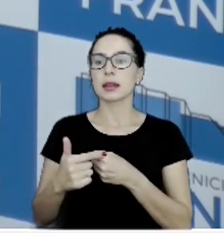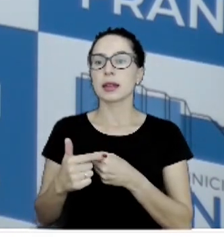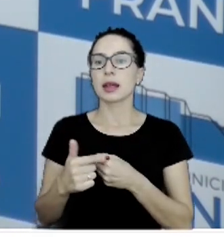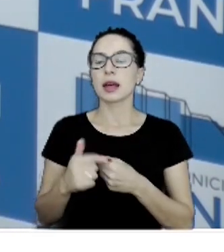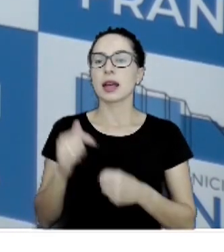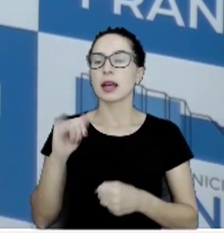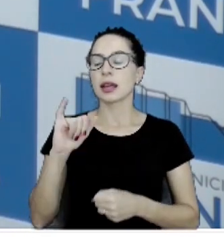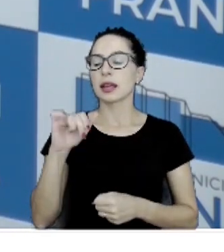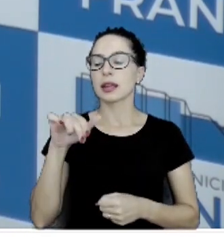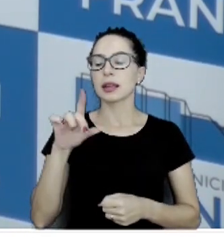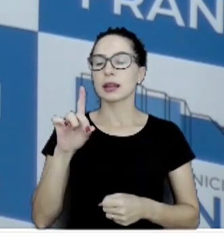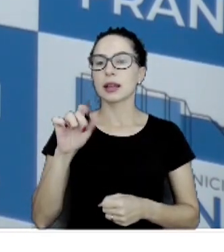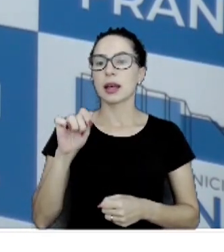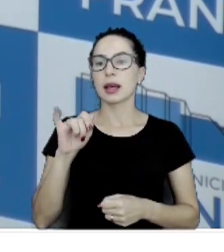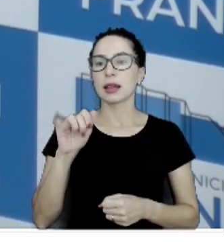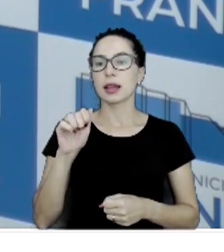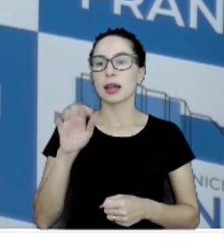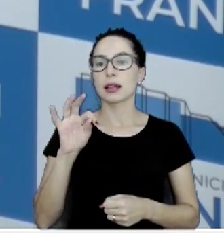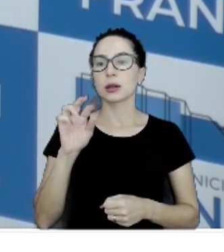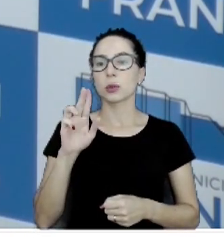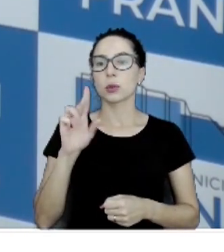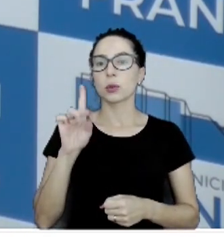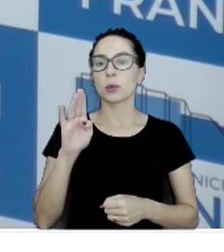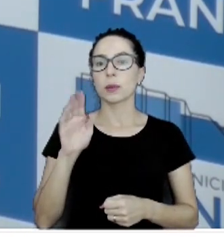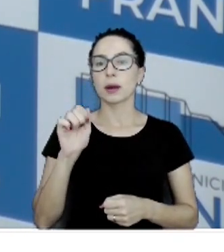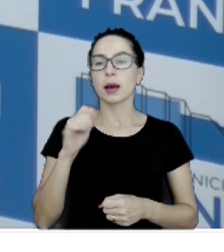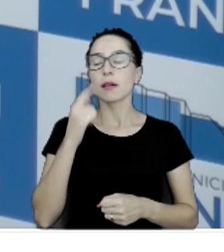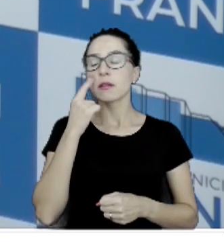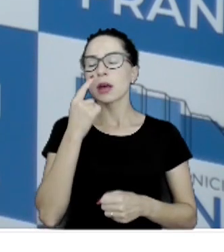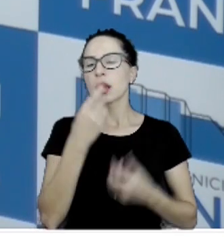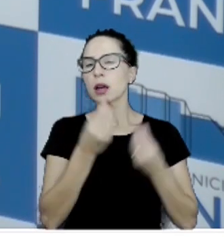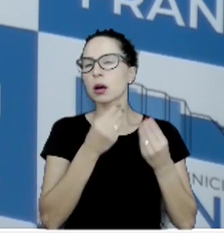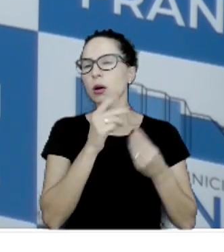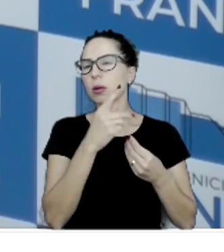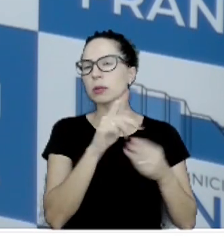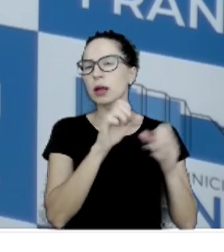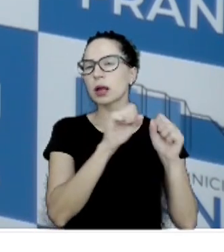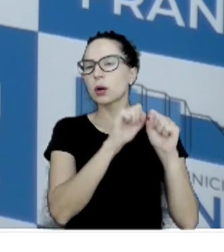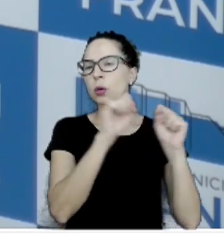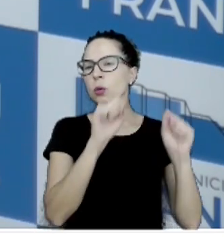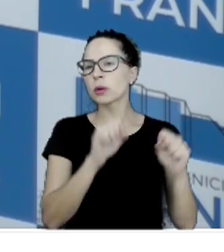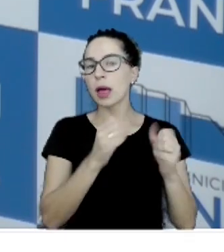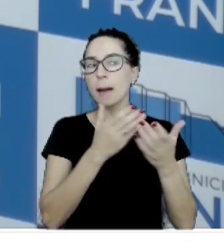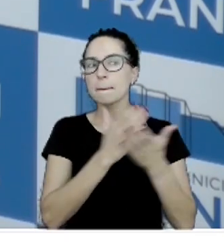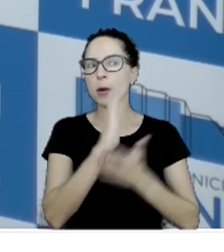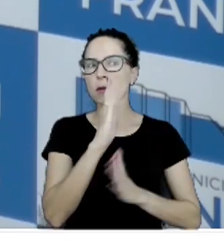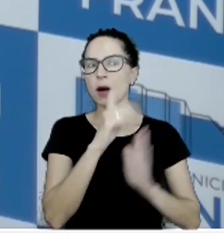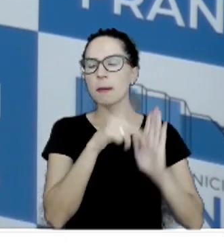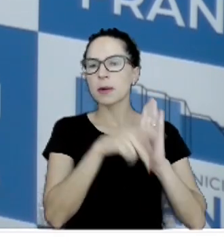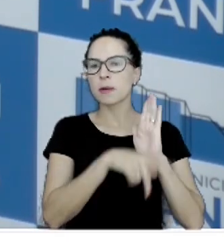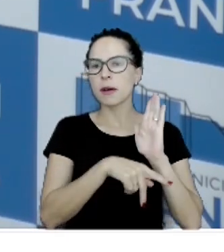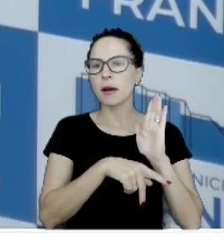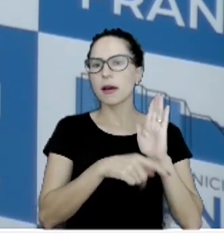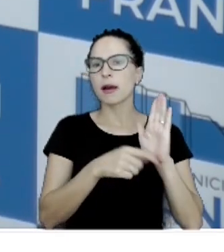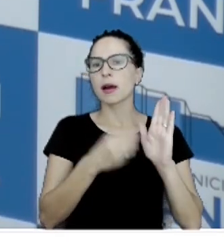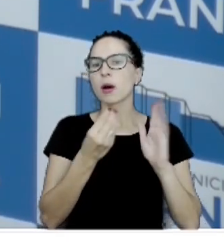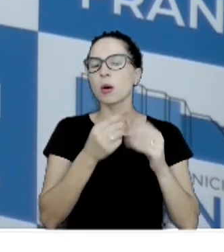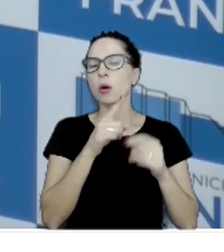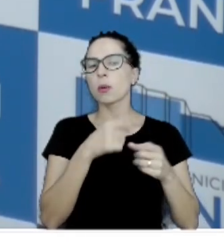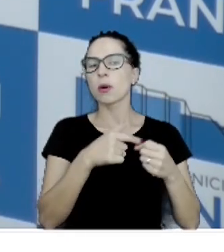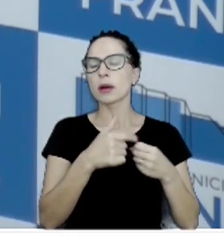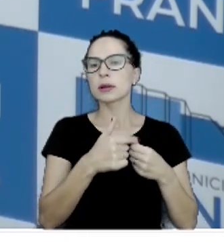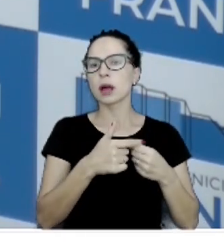Indaiatuba para ver como é o sistema de aprovação de projetos, como a cidade tem caminhado lá,